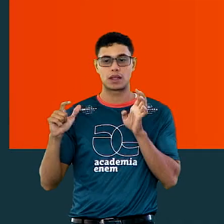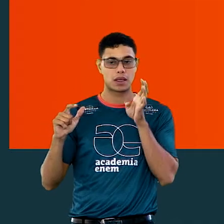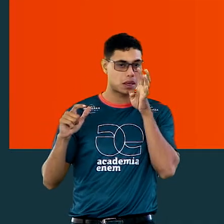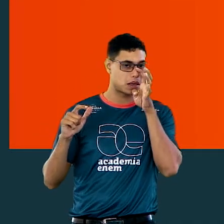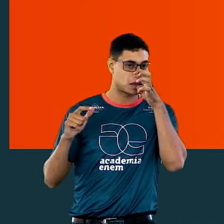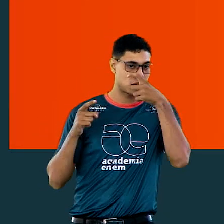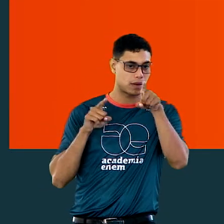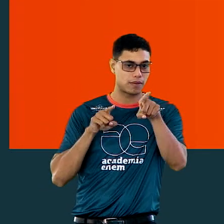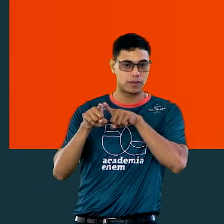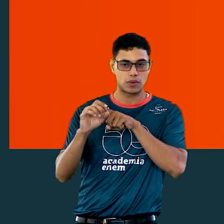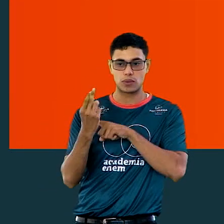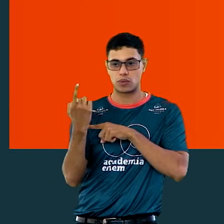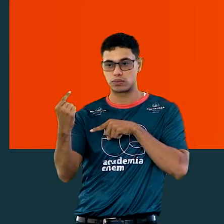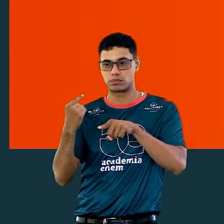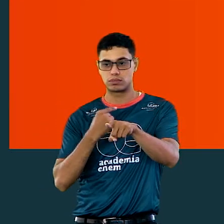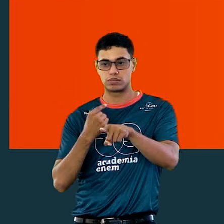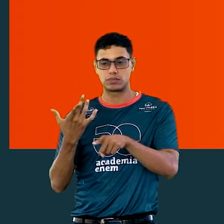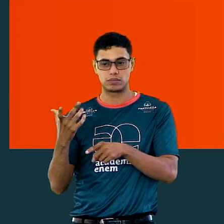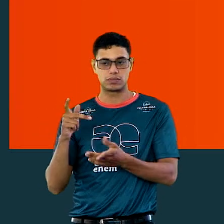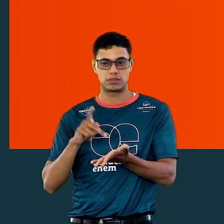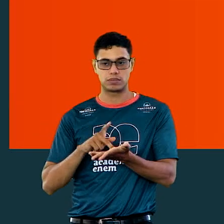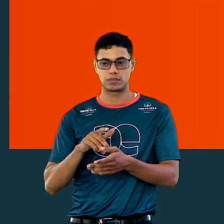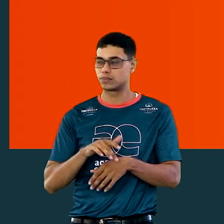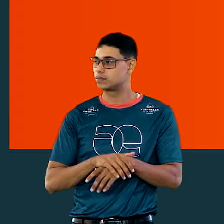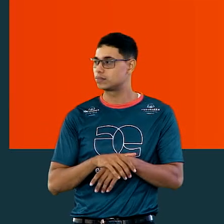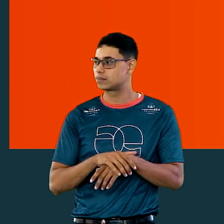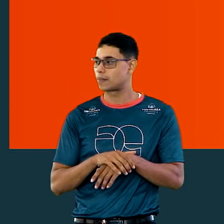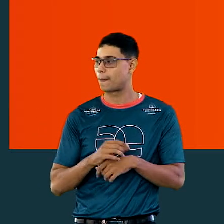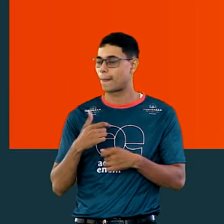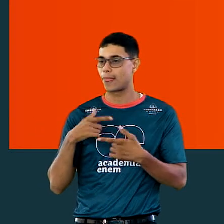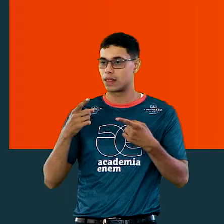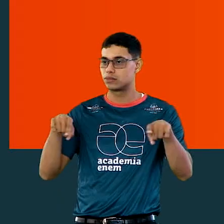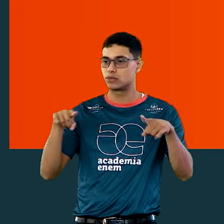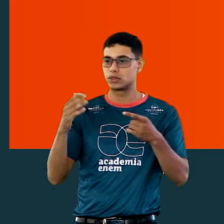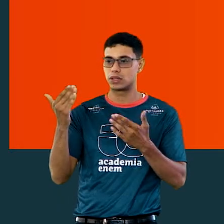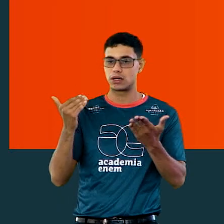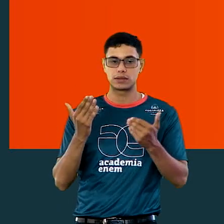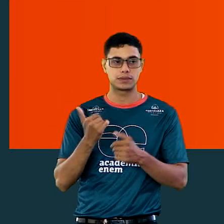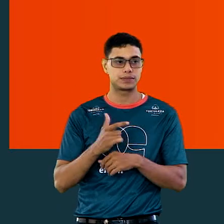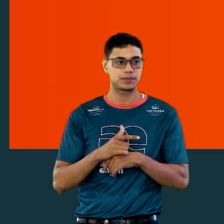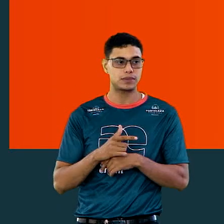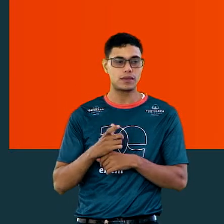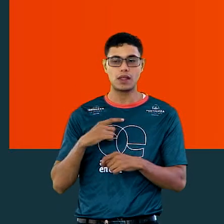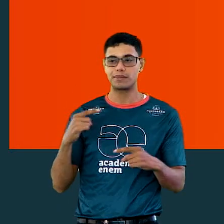diretamente ou inversamente proporcional à resistência? Quero ouvir vocês.